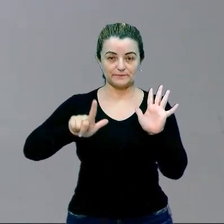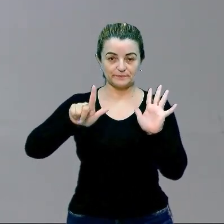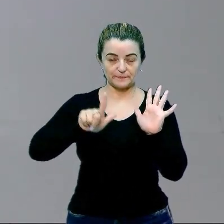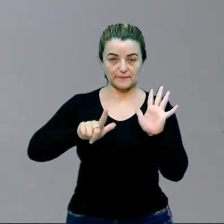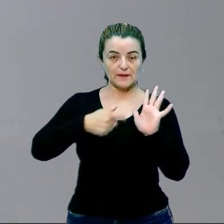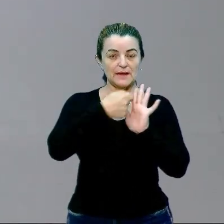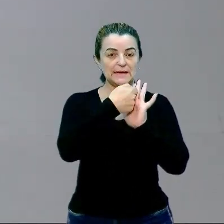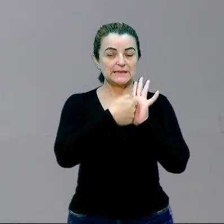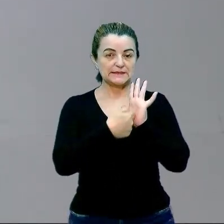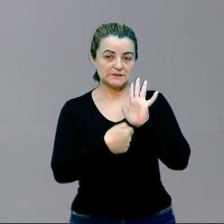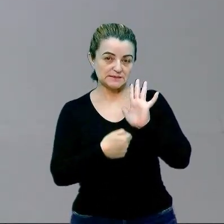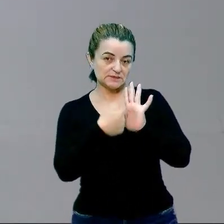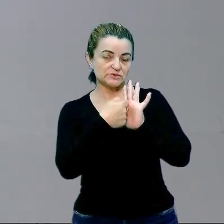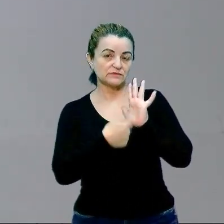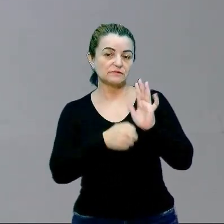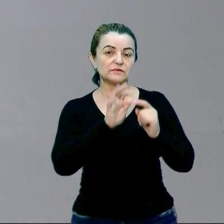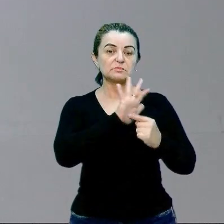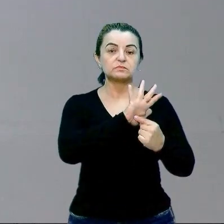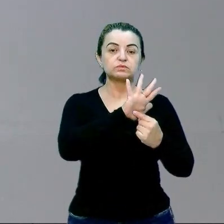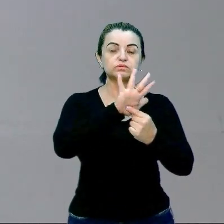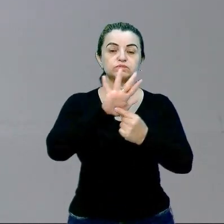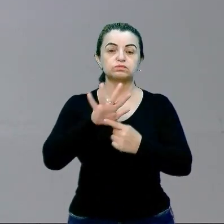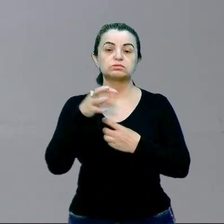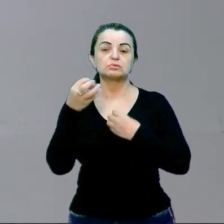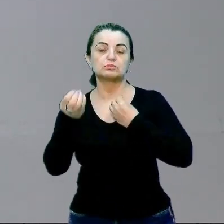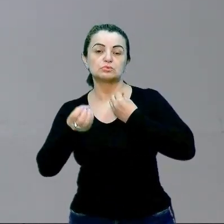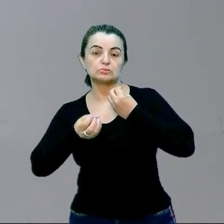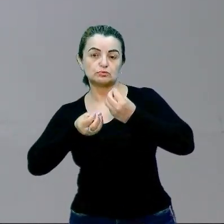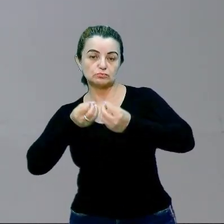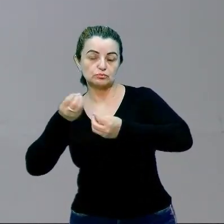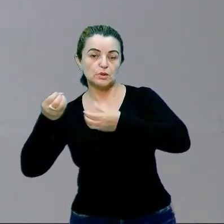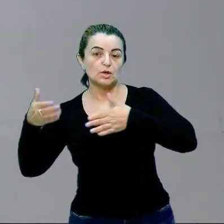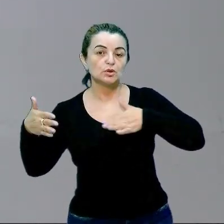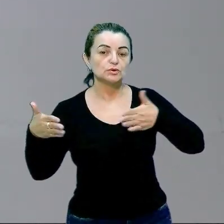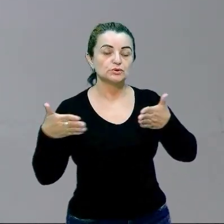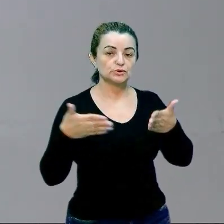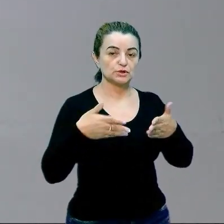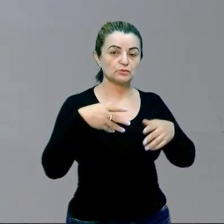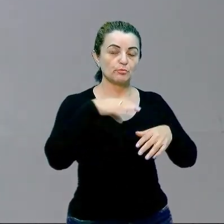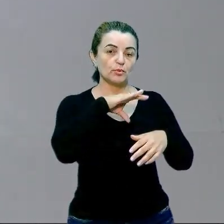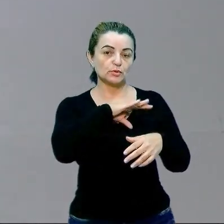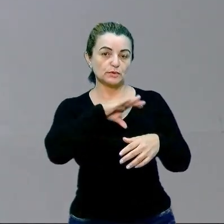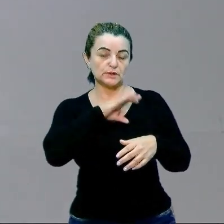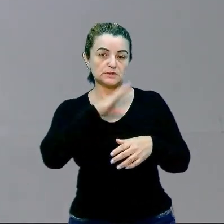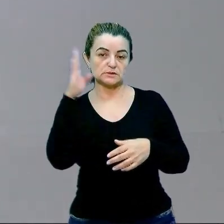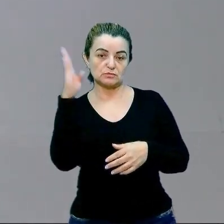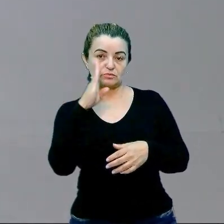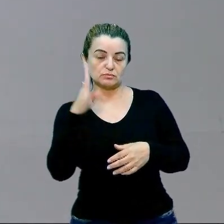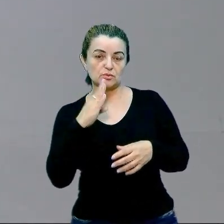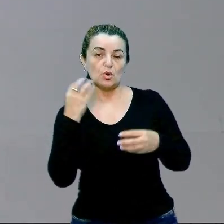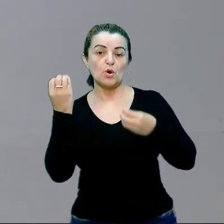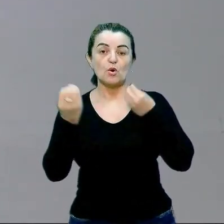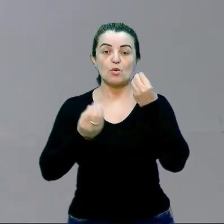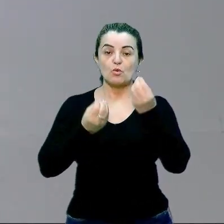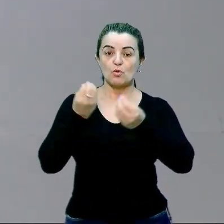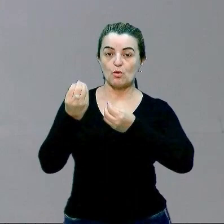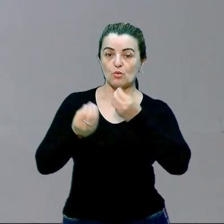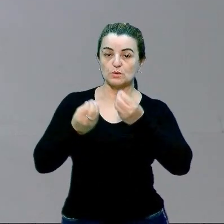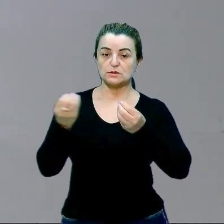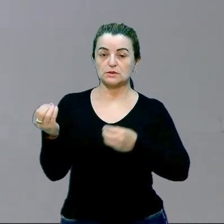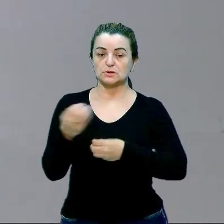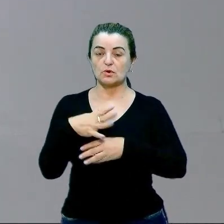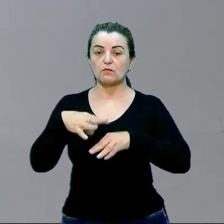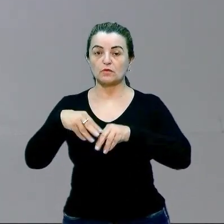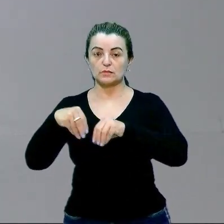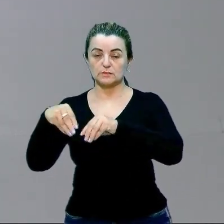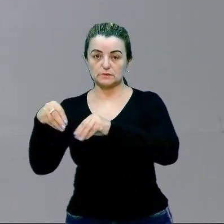ele é descritivo, vai retratar como é que se dá a chegada dos portugueses ao Brasil, como é o descobrimento dessa nova